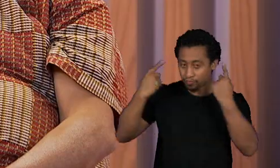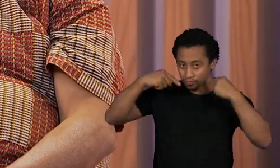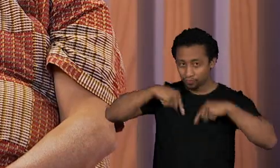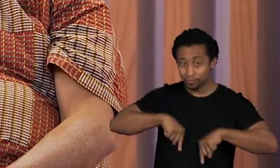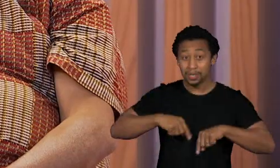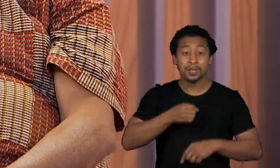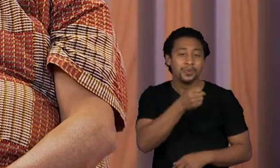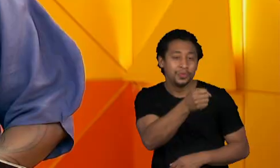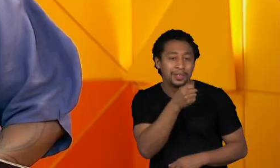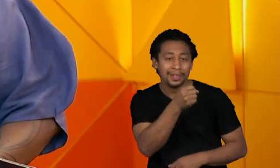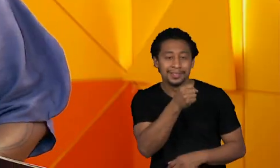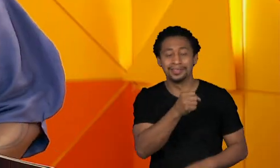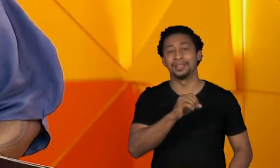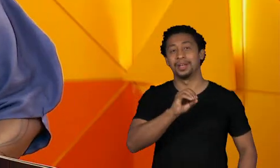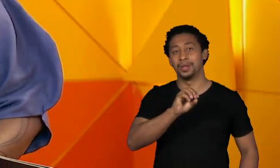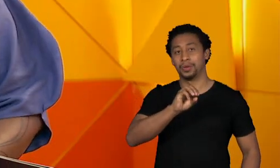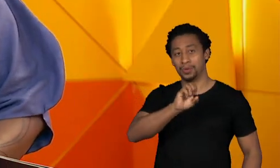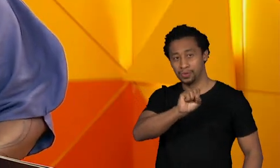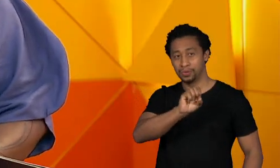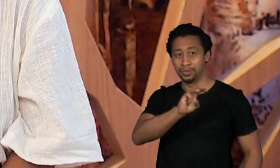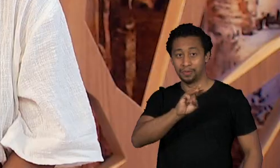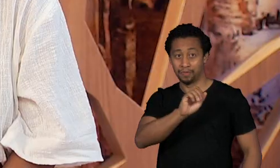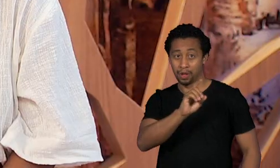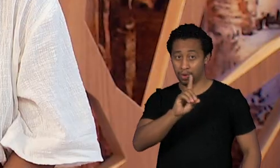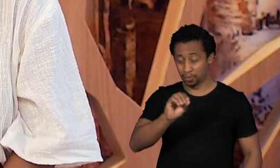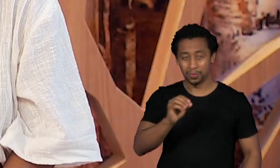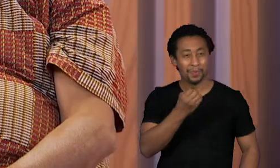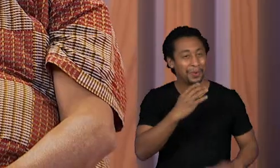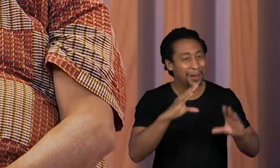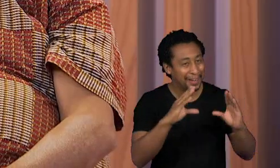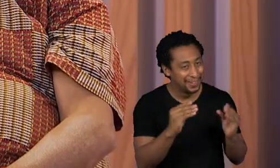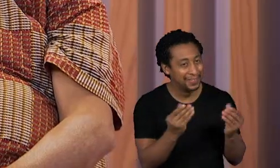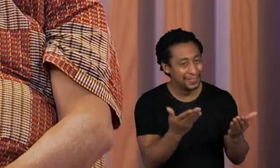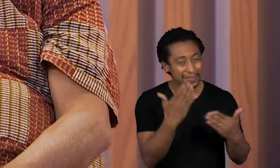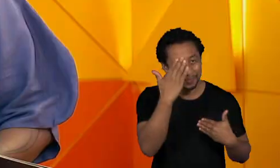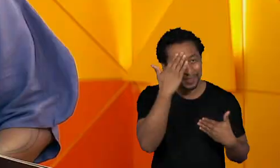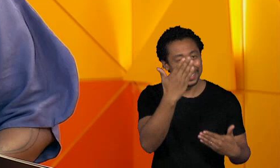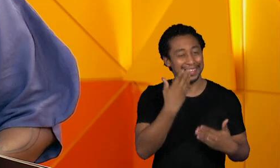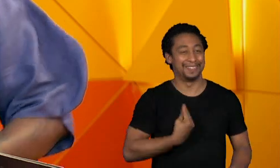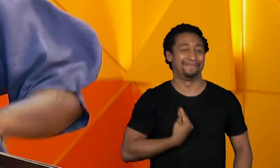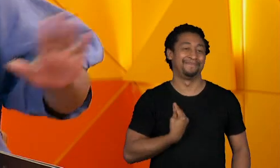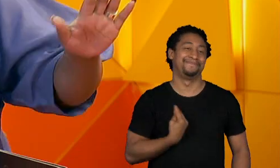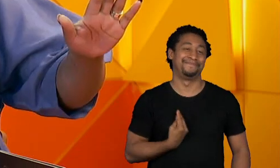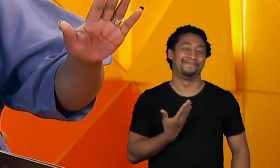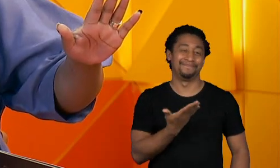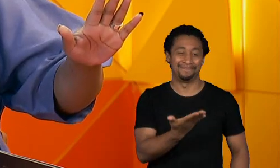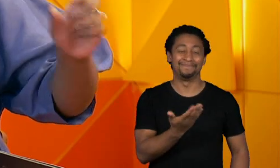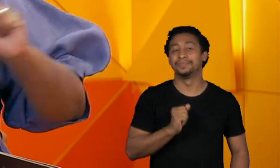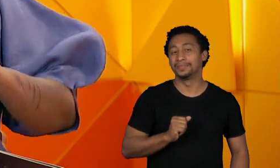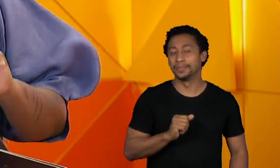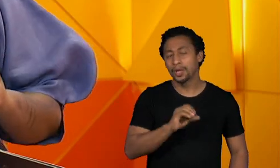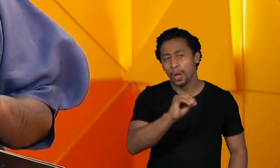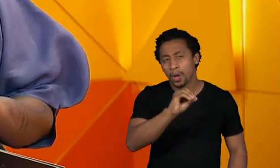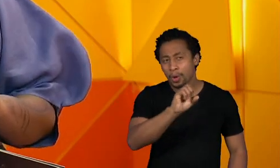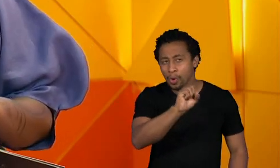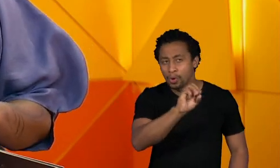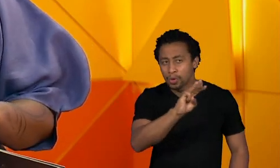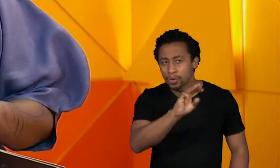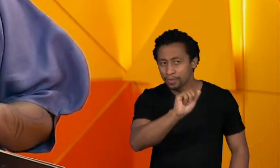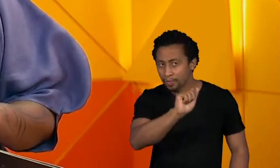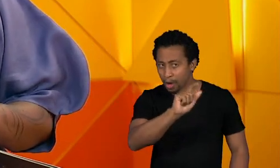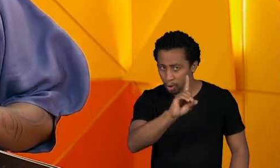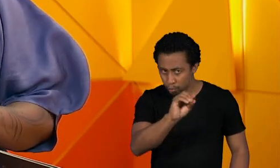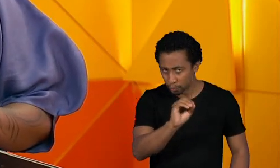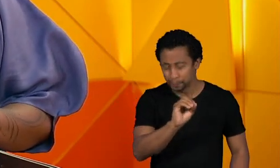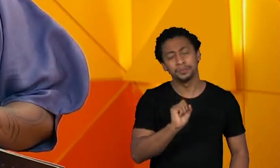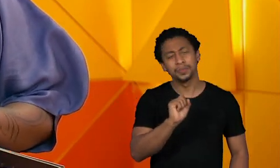Oswaldo Faustino. Boa noite, Raíssa. Boa noite, Oswaldo. Muito obrigada pela presença. Oswaldo, a quem interessa um